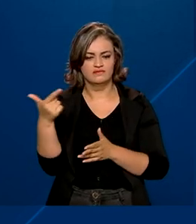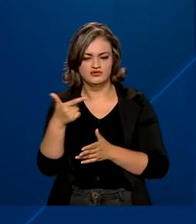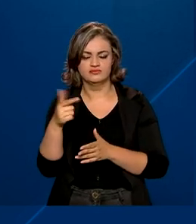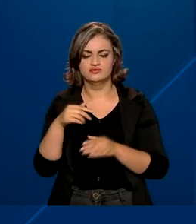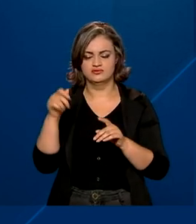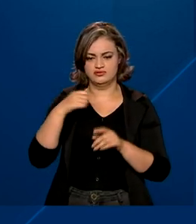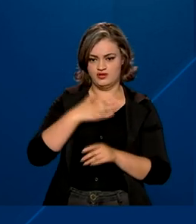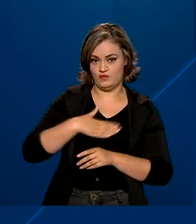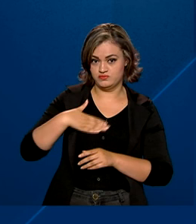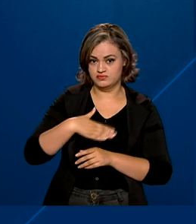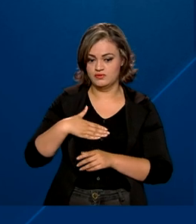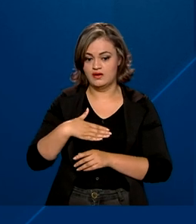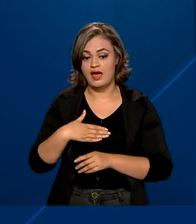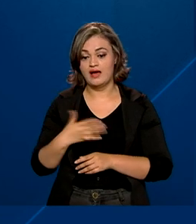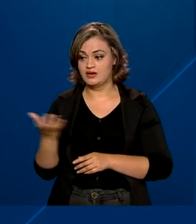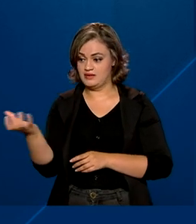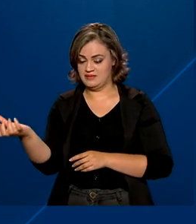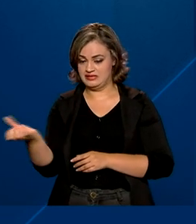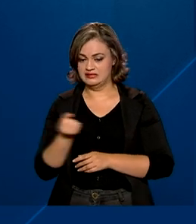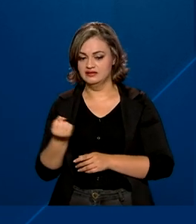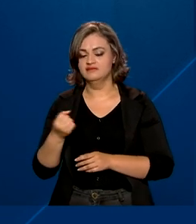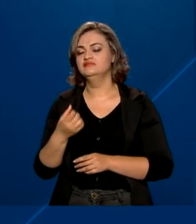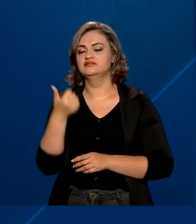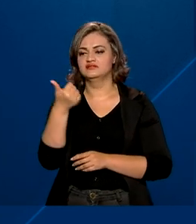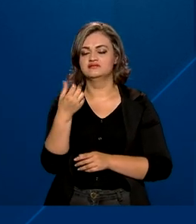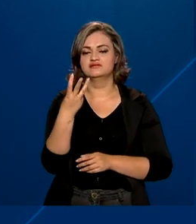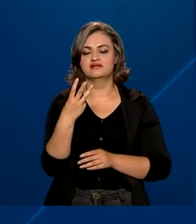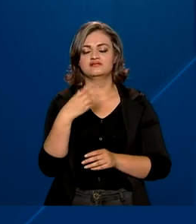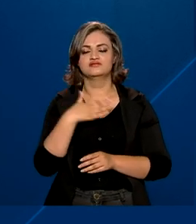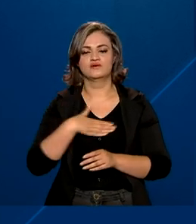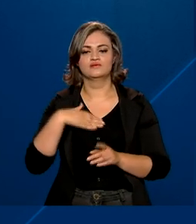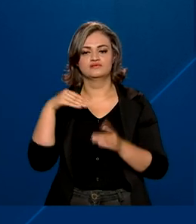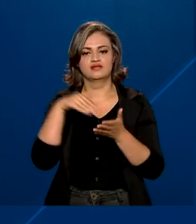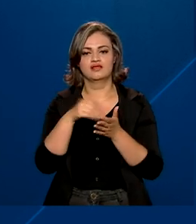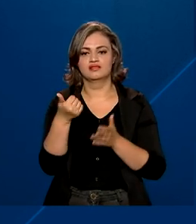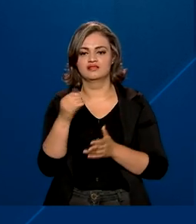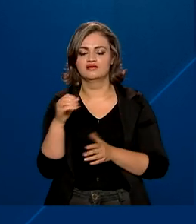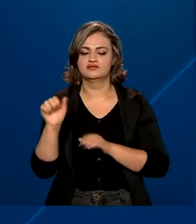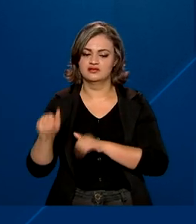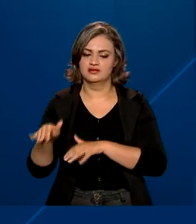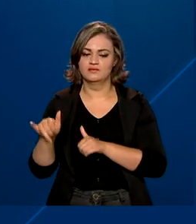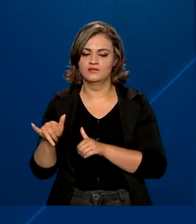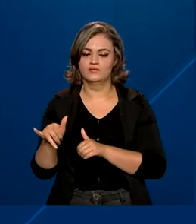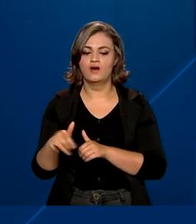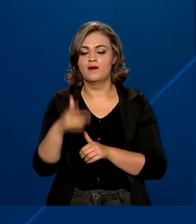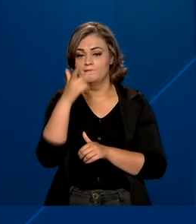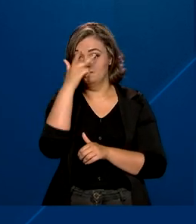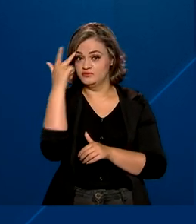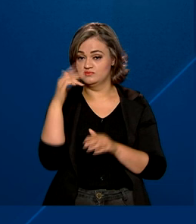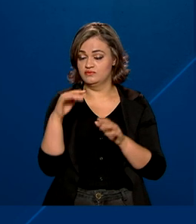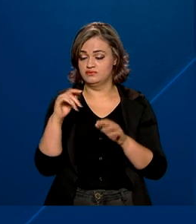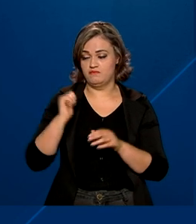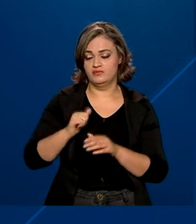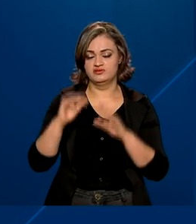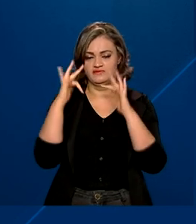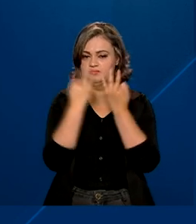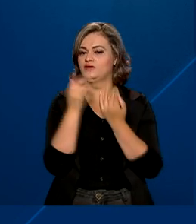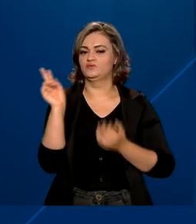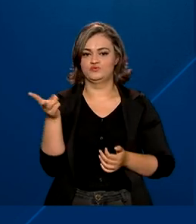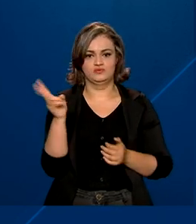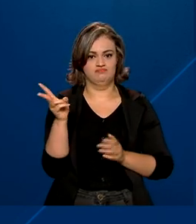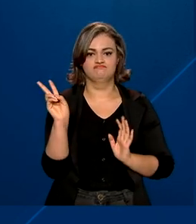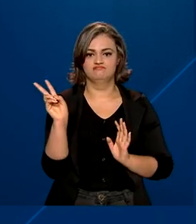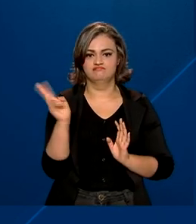previstos para o período de 13 de agosto a 10 de setembro. Nada muda para os beneficiários do Bolsa Família.